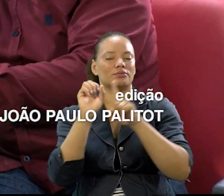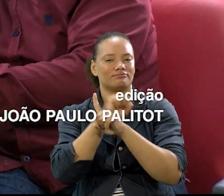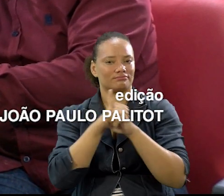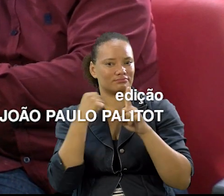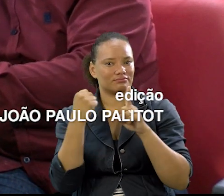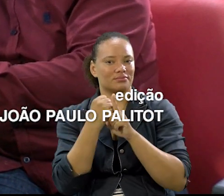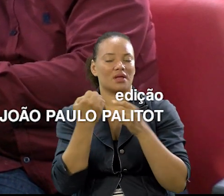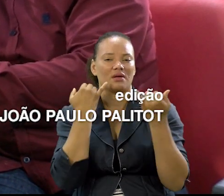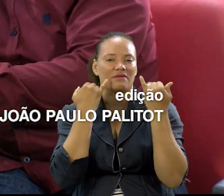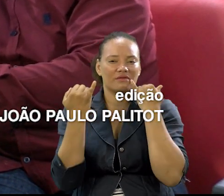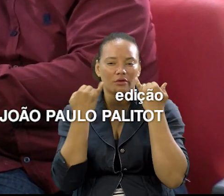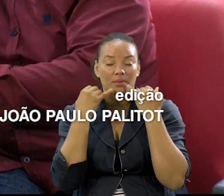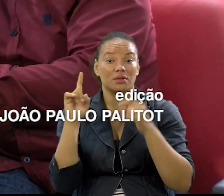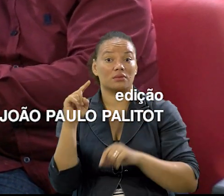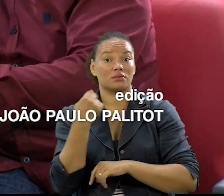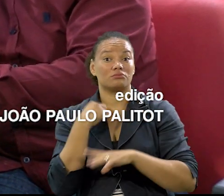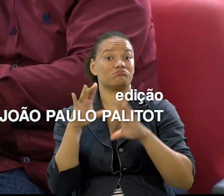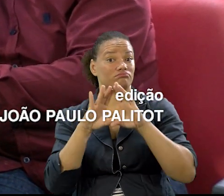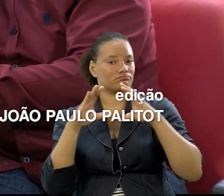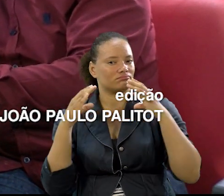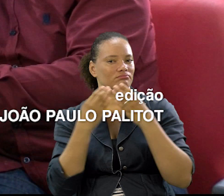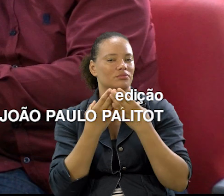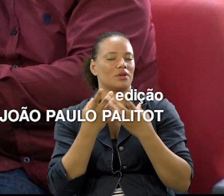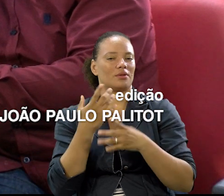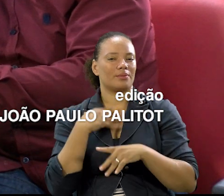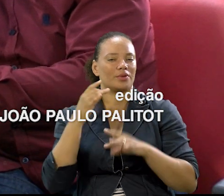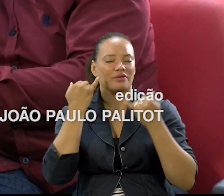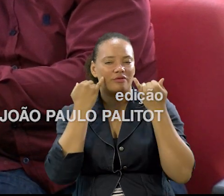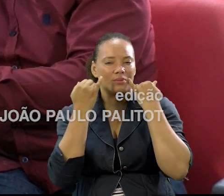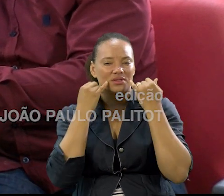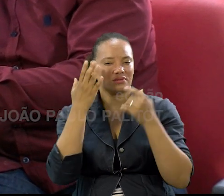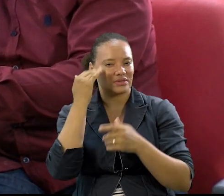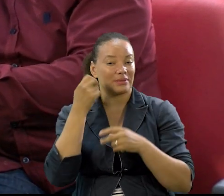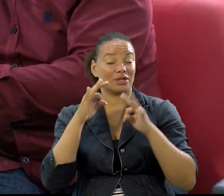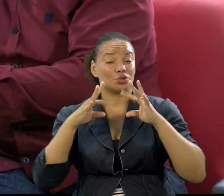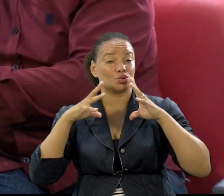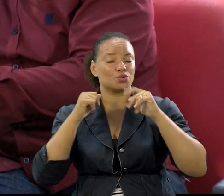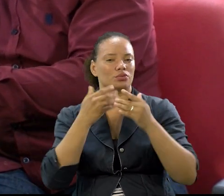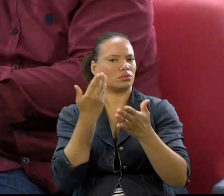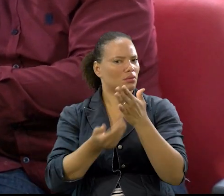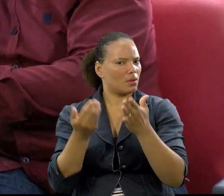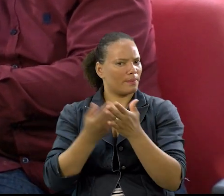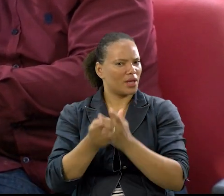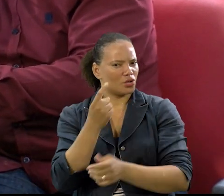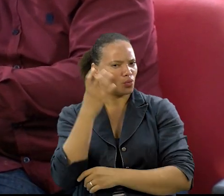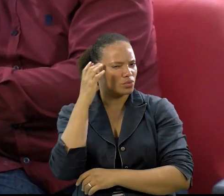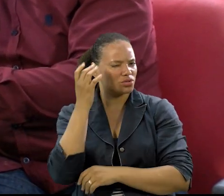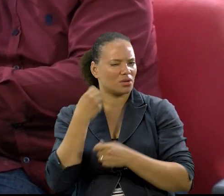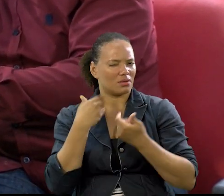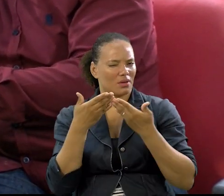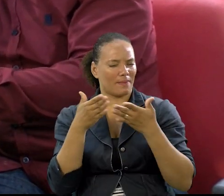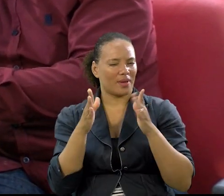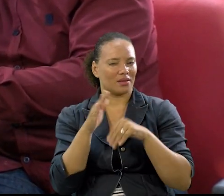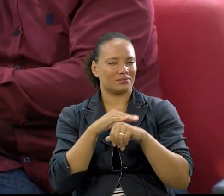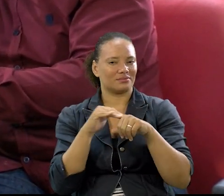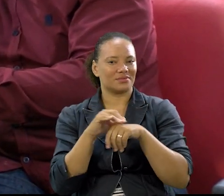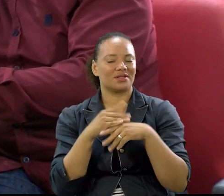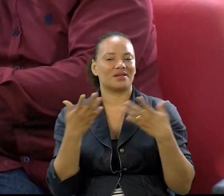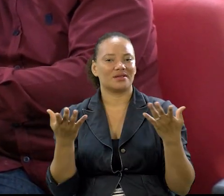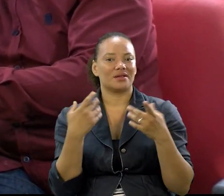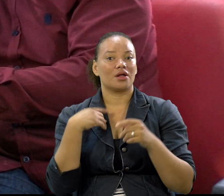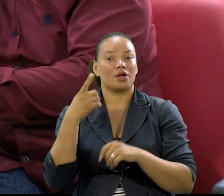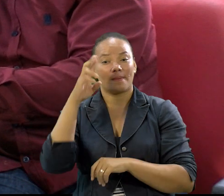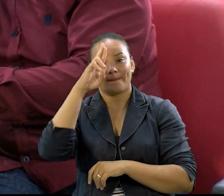informando a nossa comunidade deixando você por dentro de tudo por isso não perca um diálogo aberto os nossos horários é